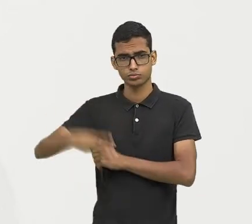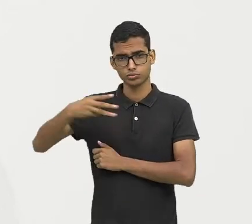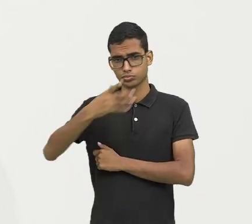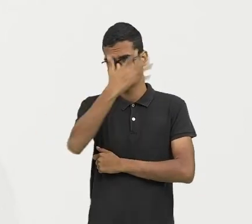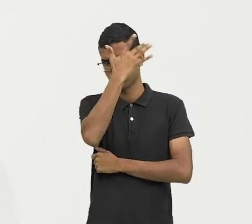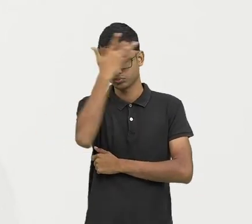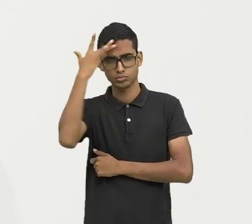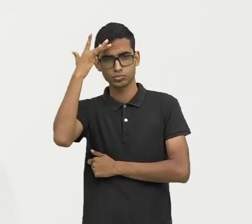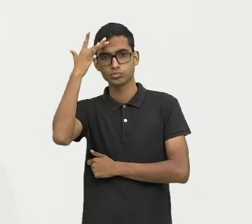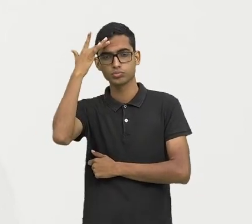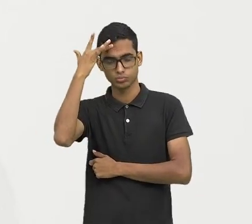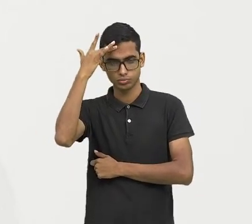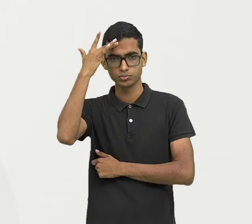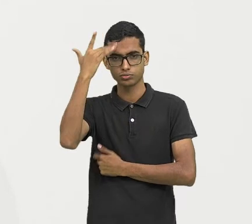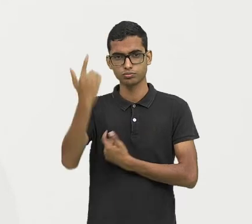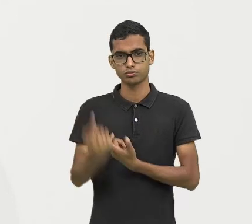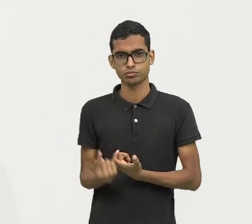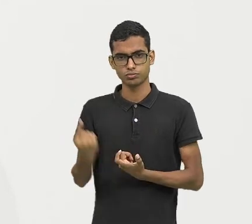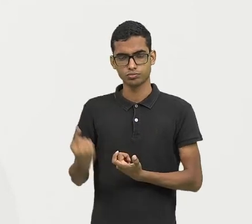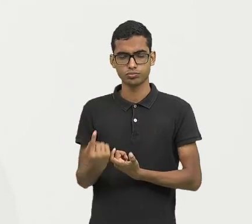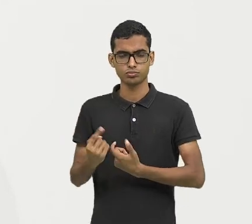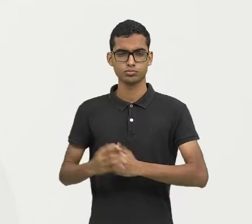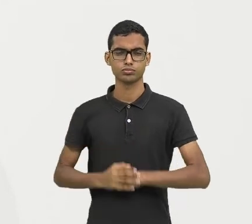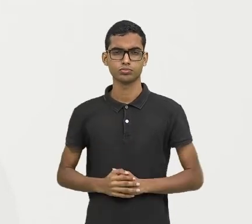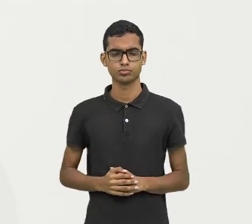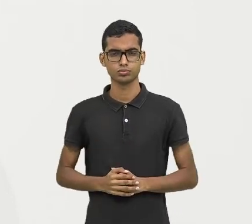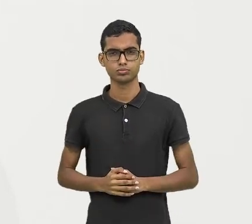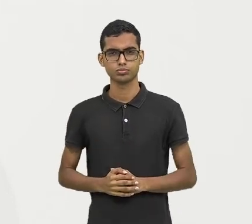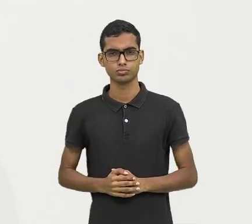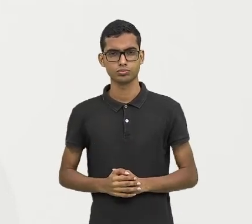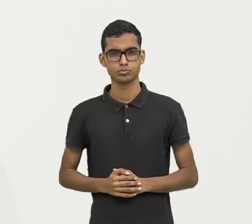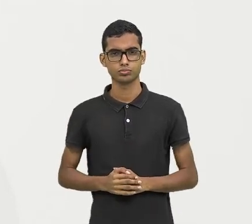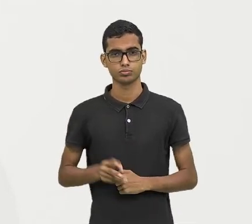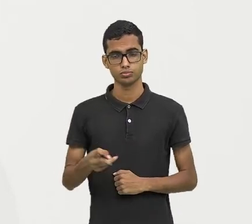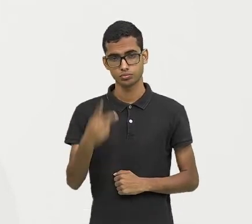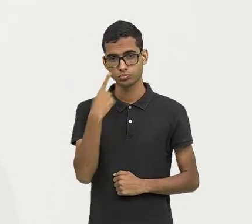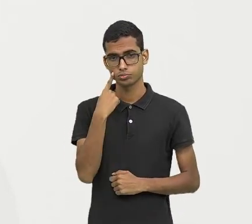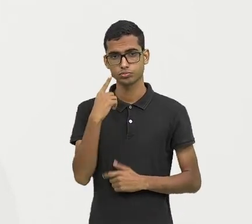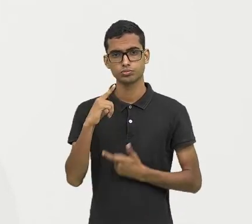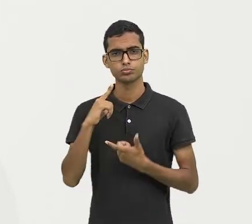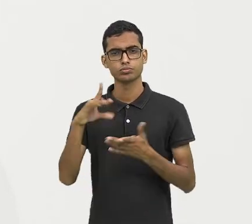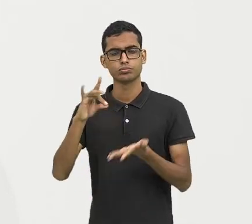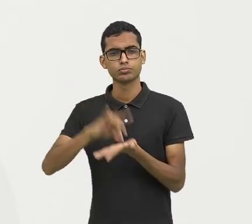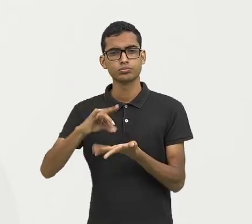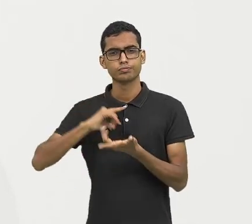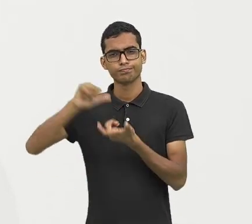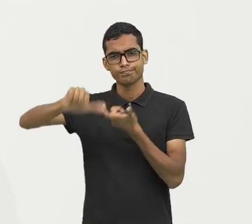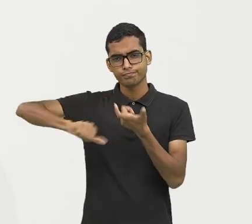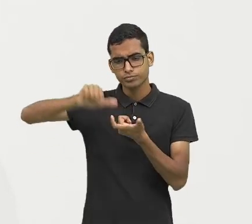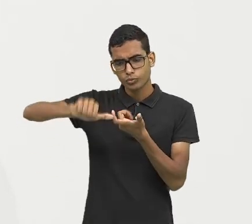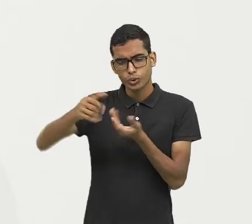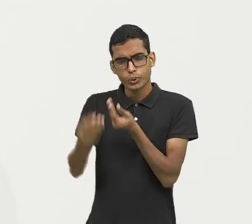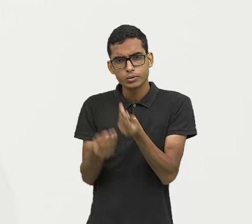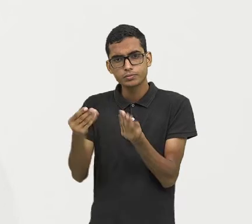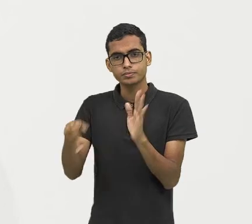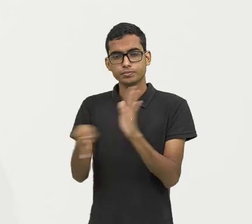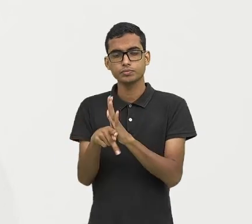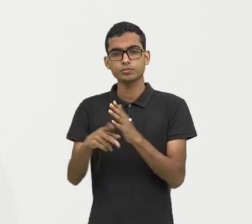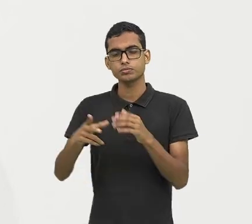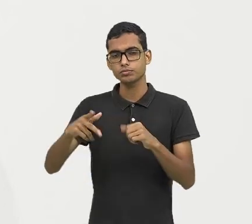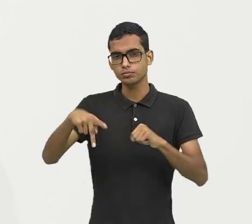terceira pessoa do singular. Ele vai ser flexionado, né, com o pronome